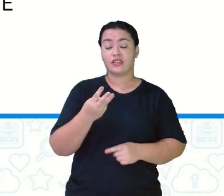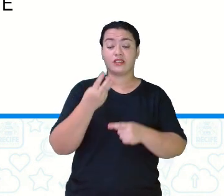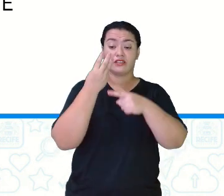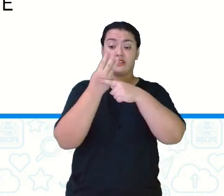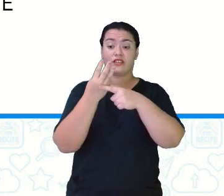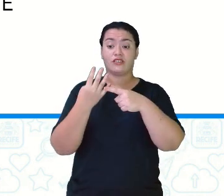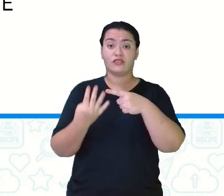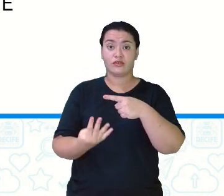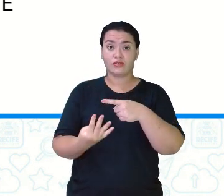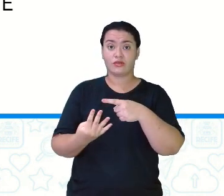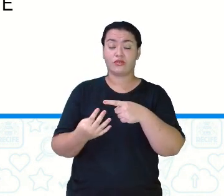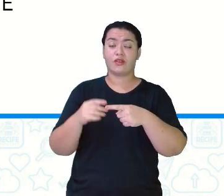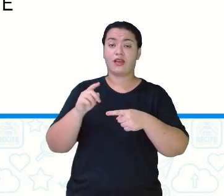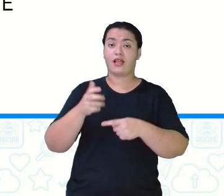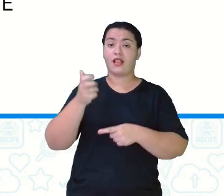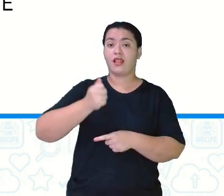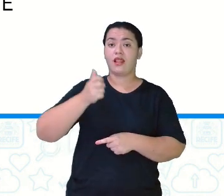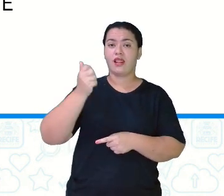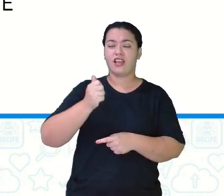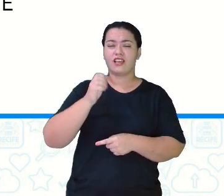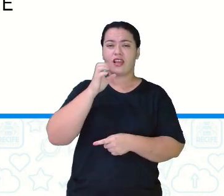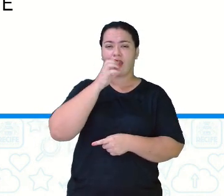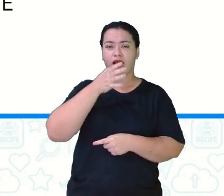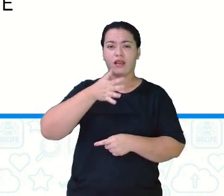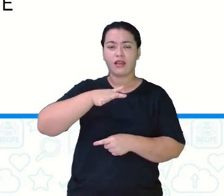de leite morno,